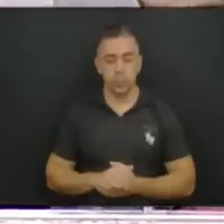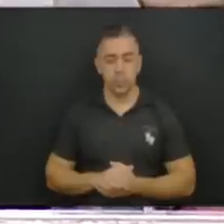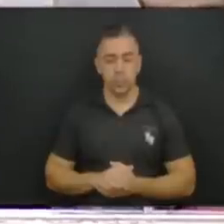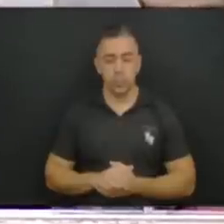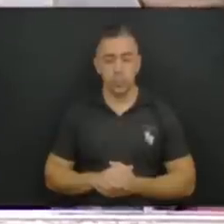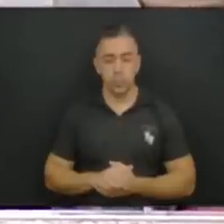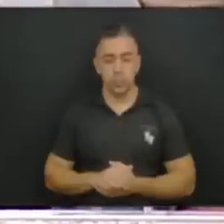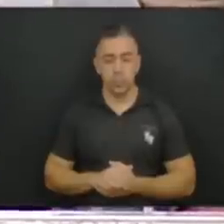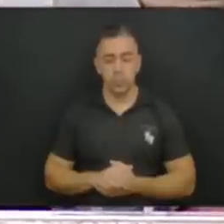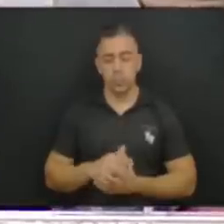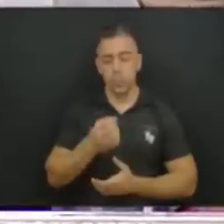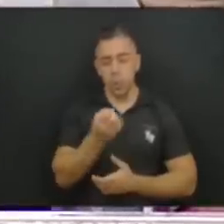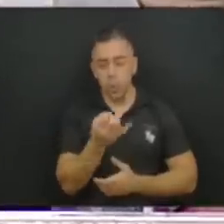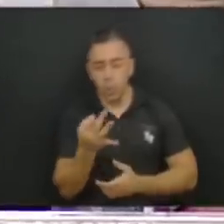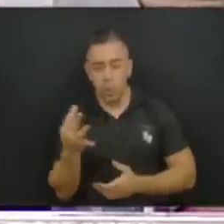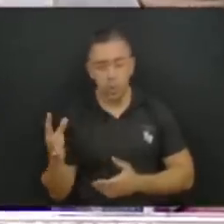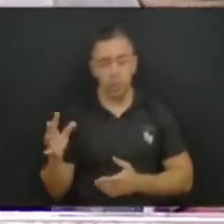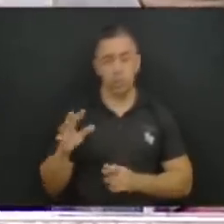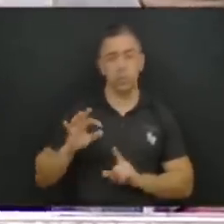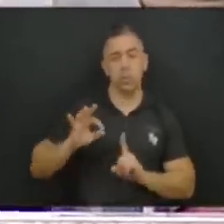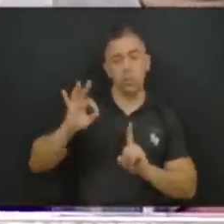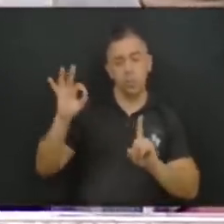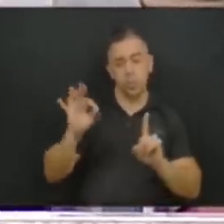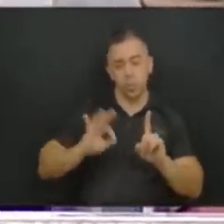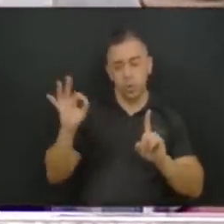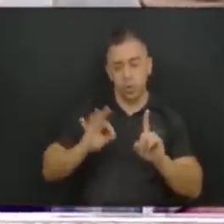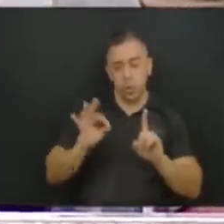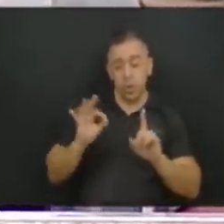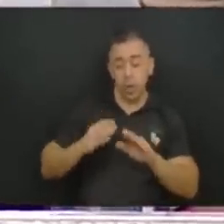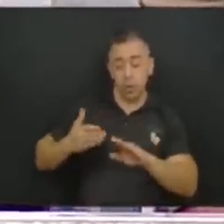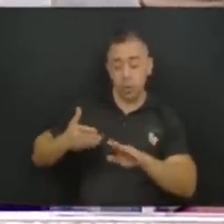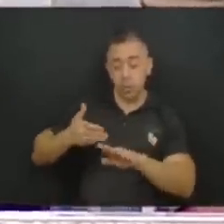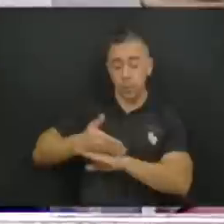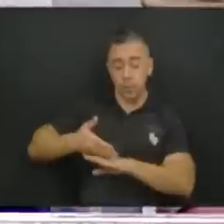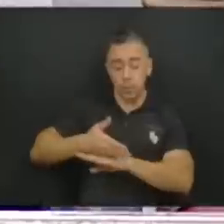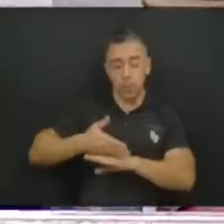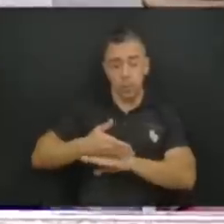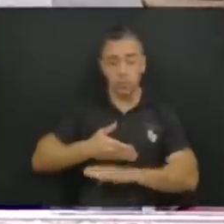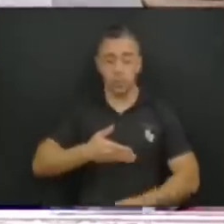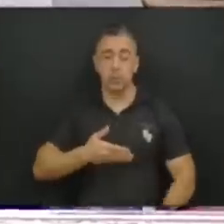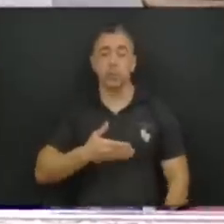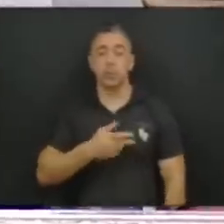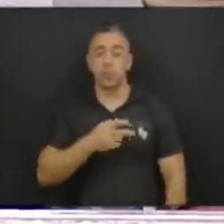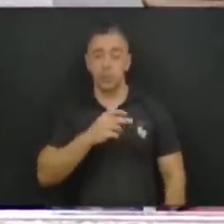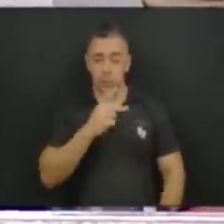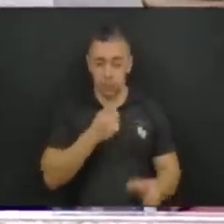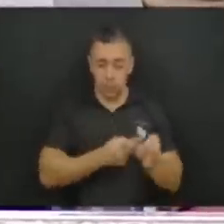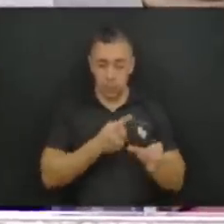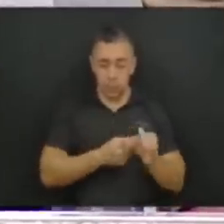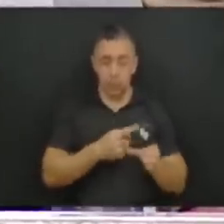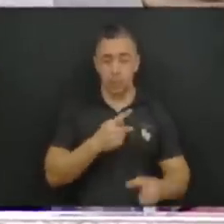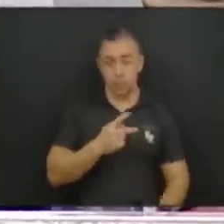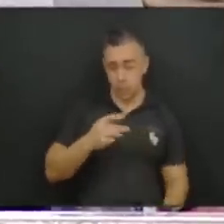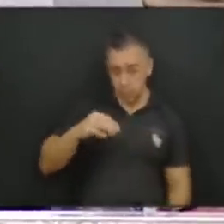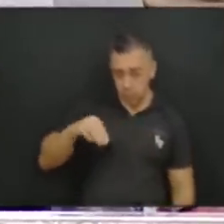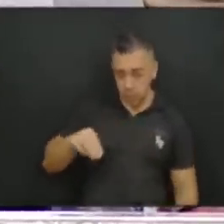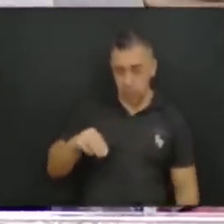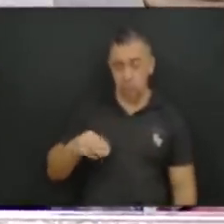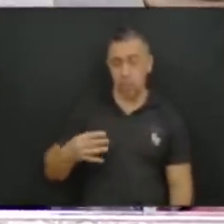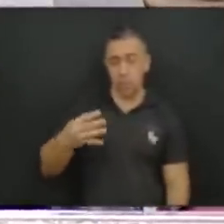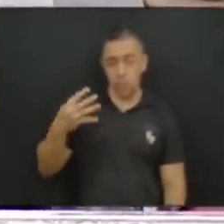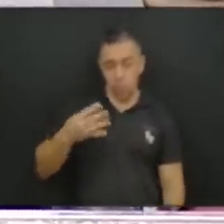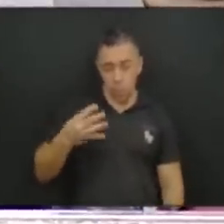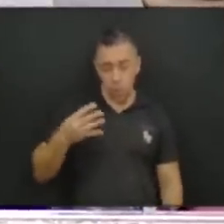14c apuração do índice de participação dos municípios fpm na cota-parte do